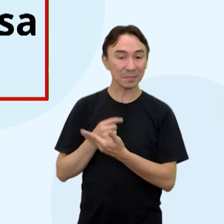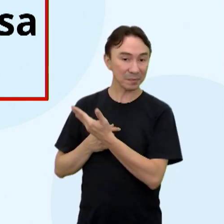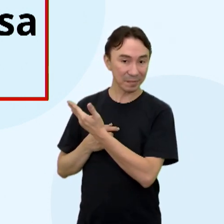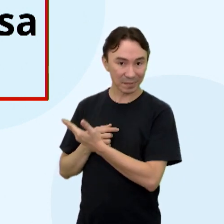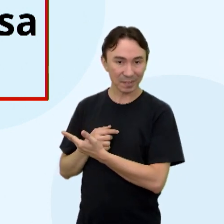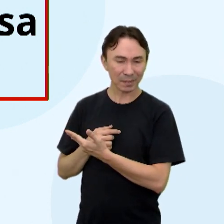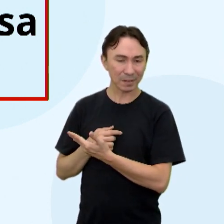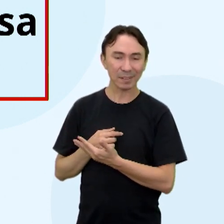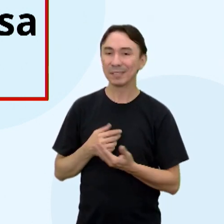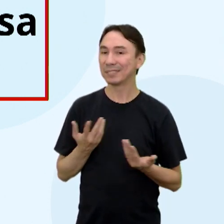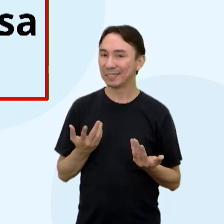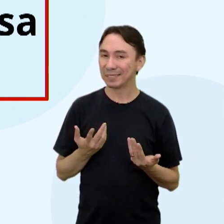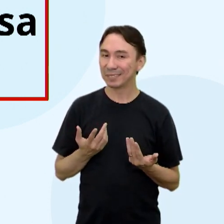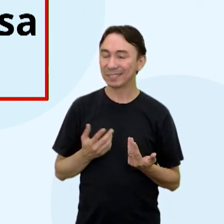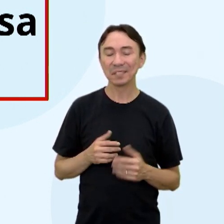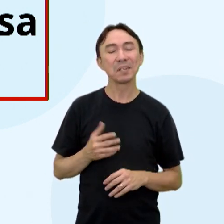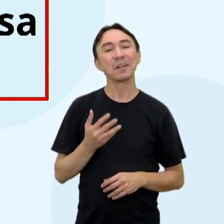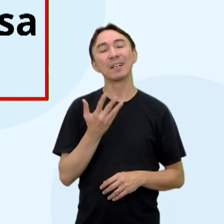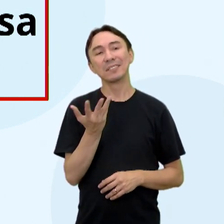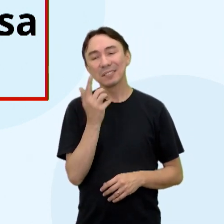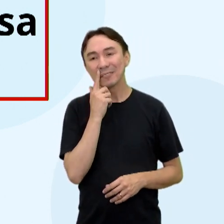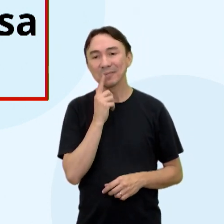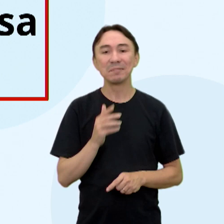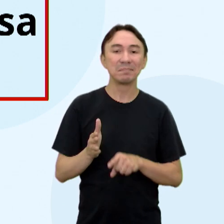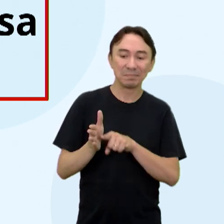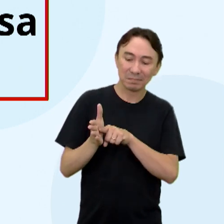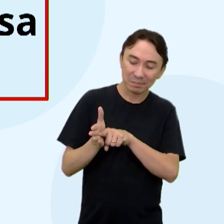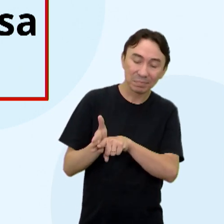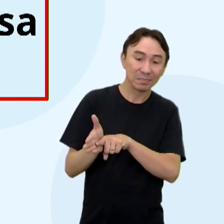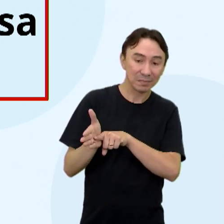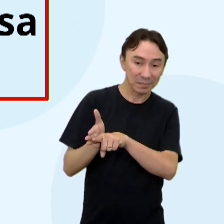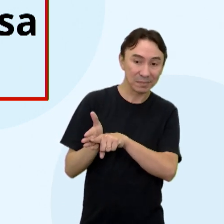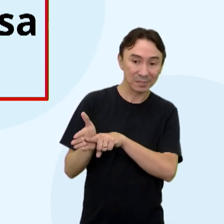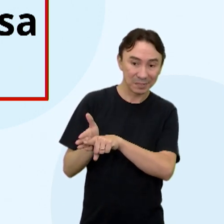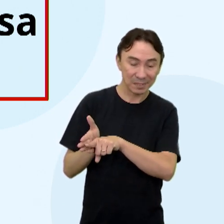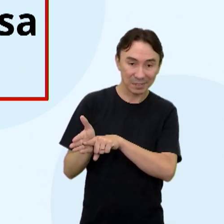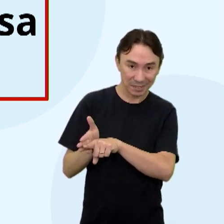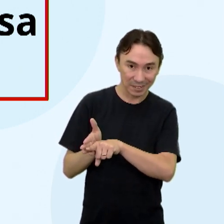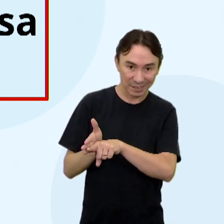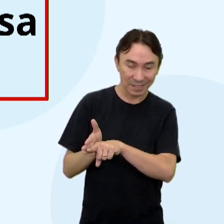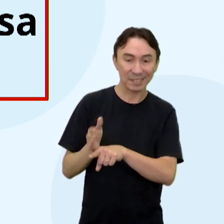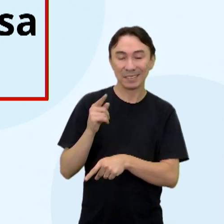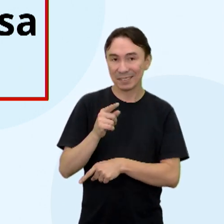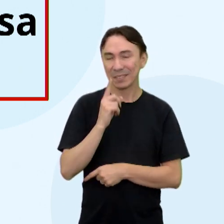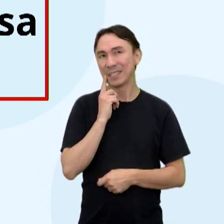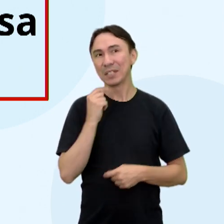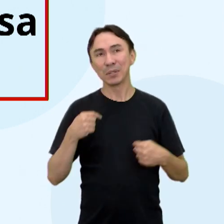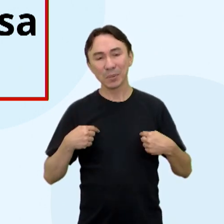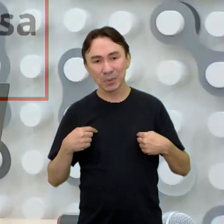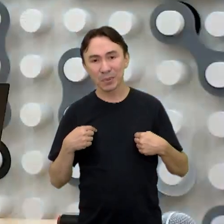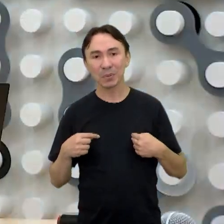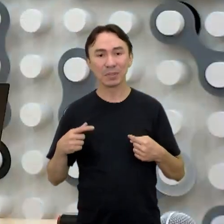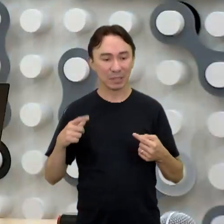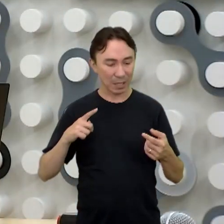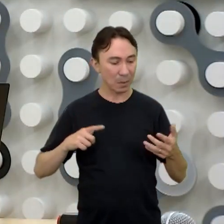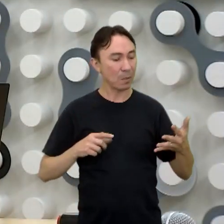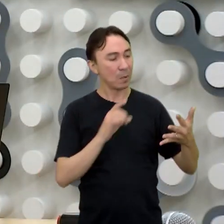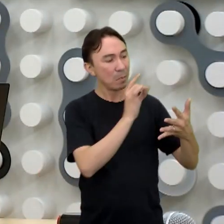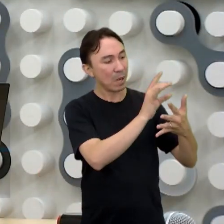agora? Nós precisamos fazer um levantamento do material que pode estar à nossa disposição. Aí sim. A gente